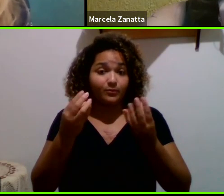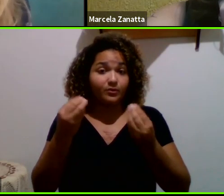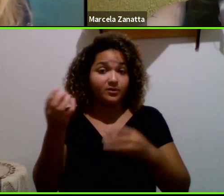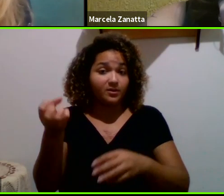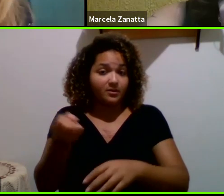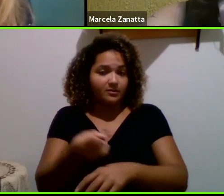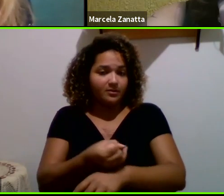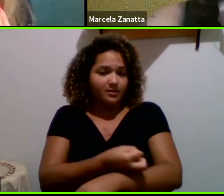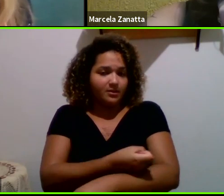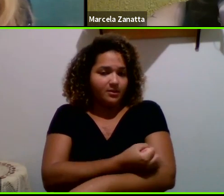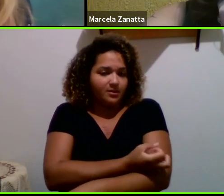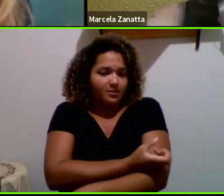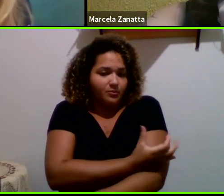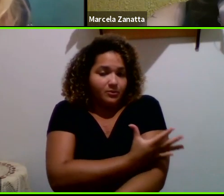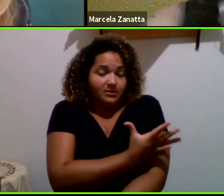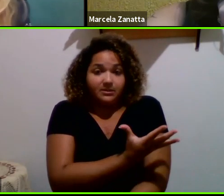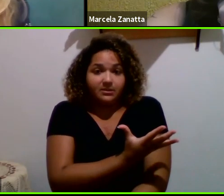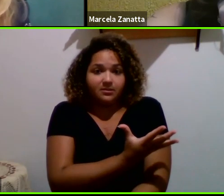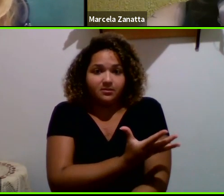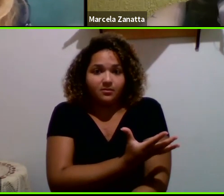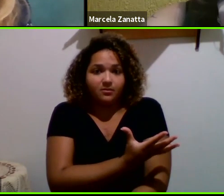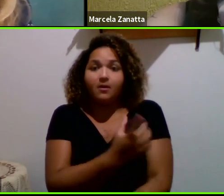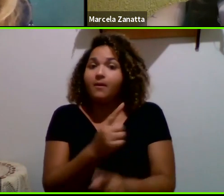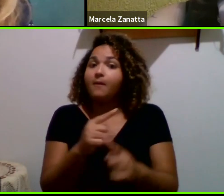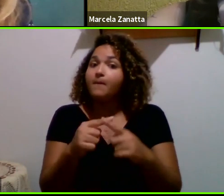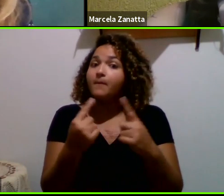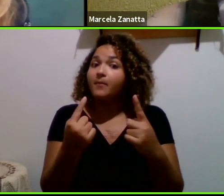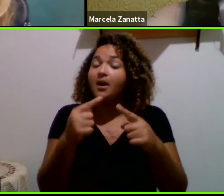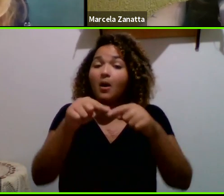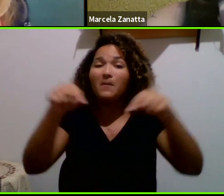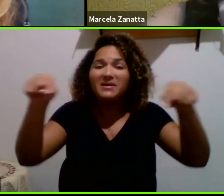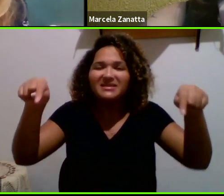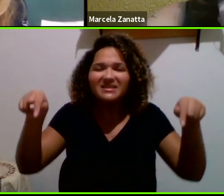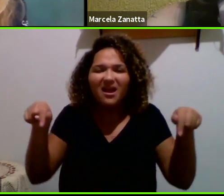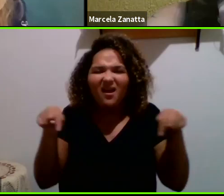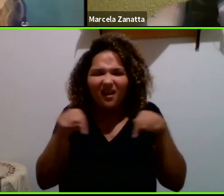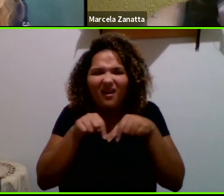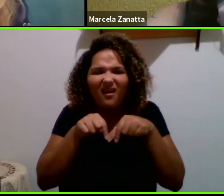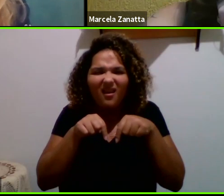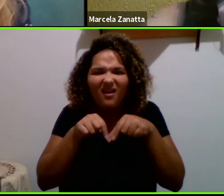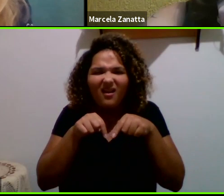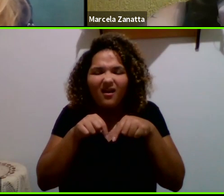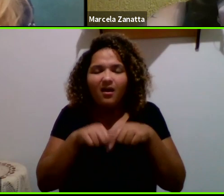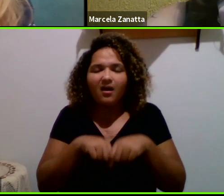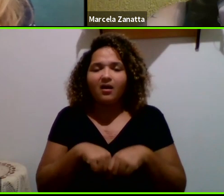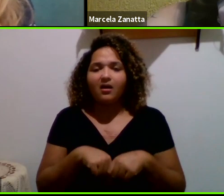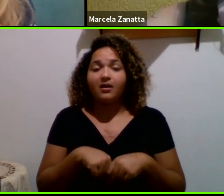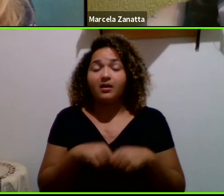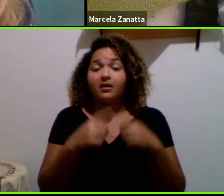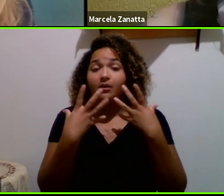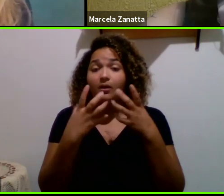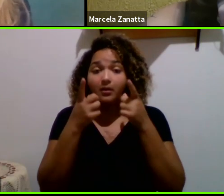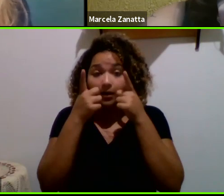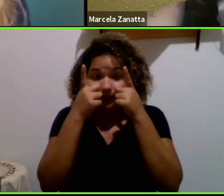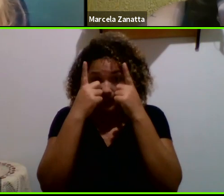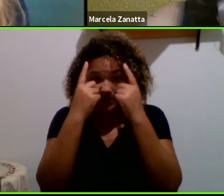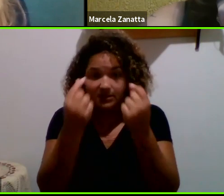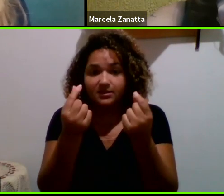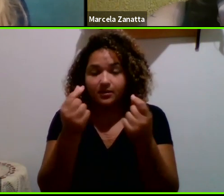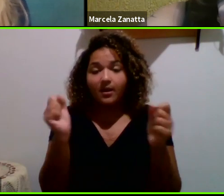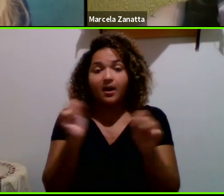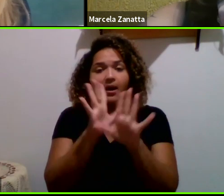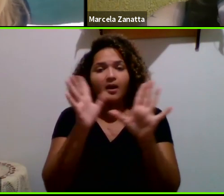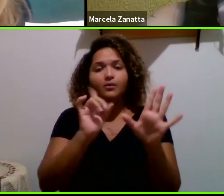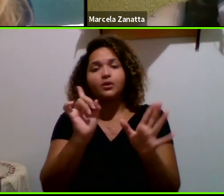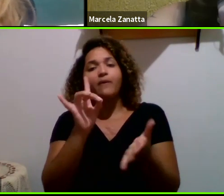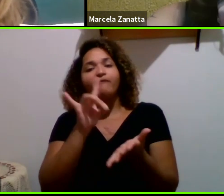ambiente controlado, porque é uma sala de simulação, mas eu peço que vocês prestem atenção. E ao final de cada